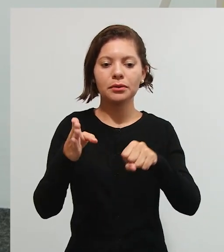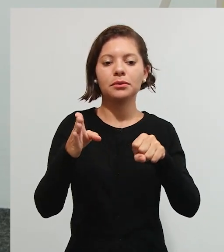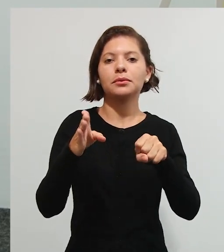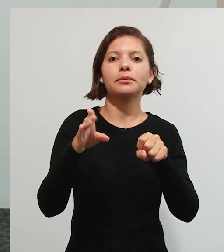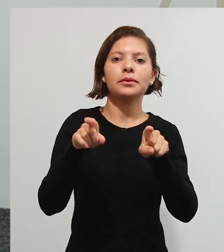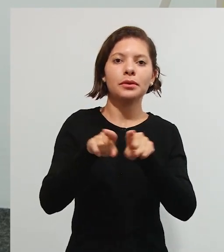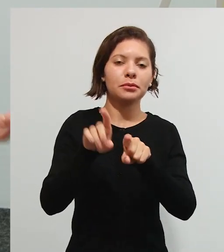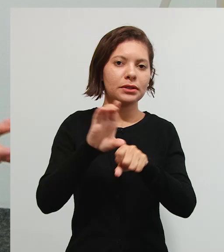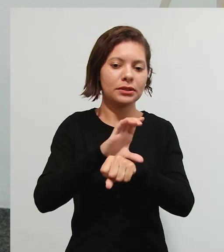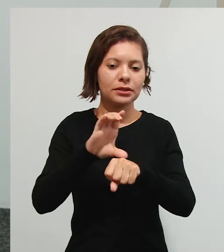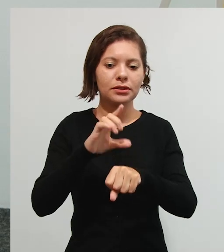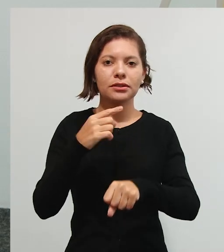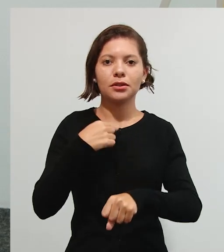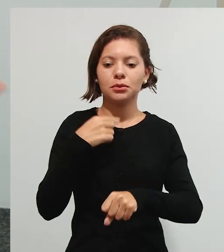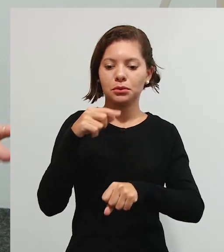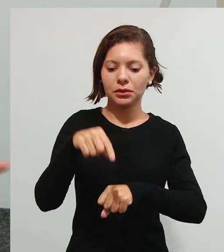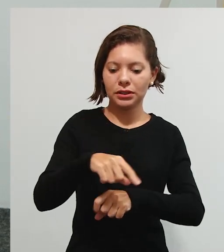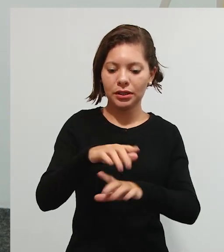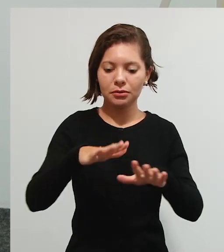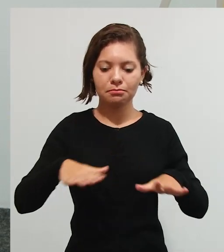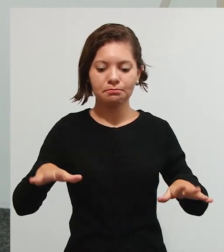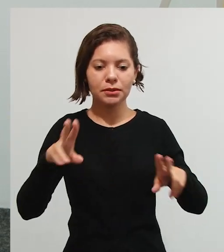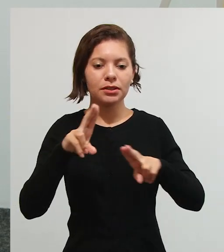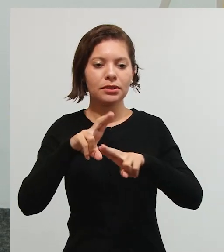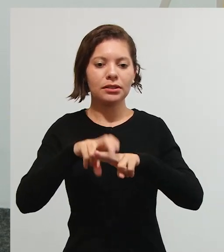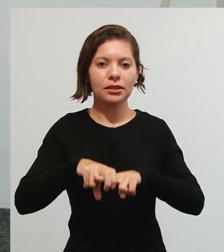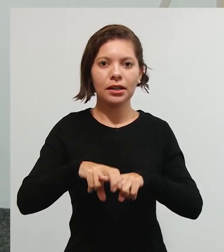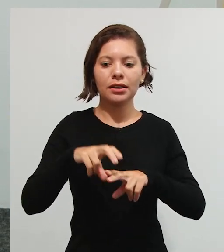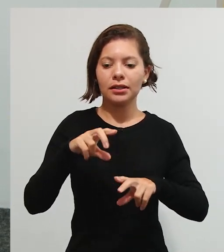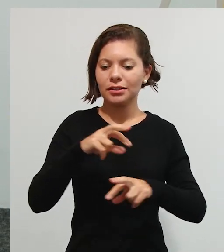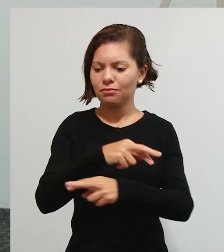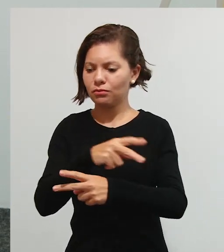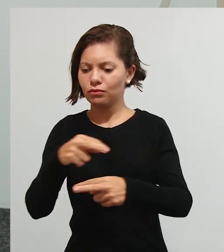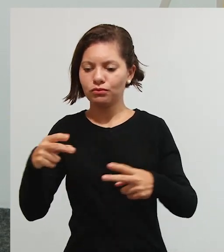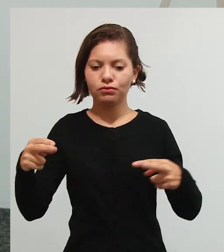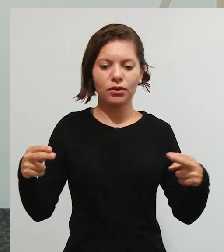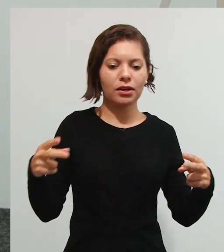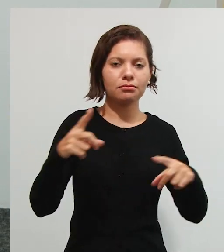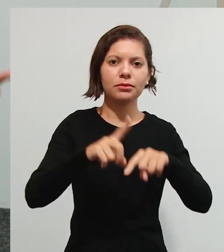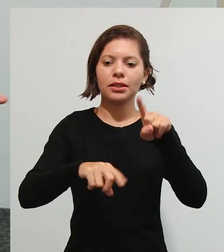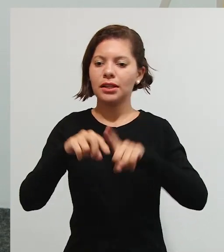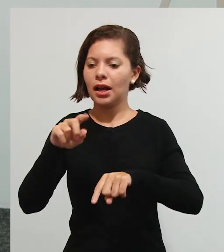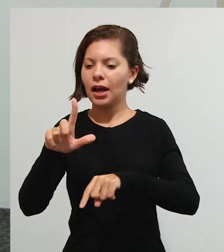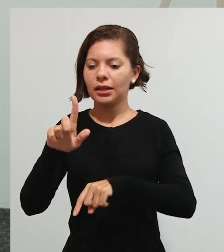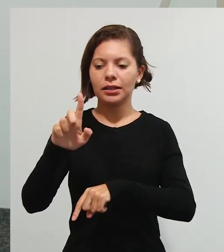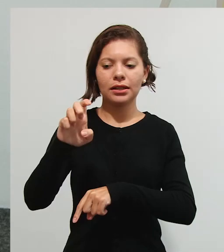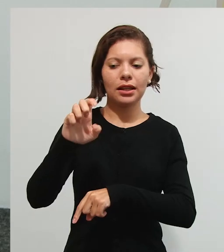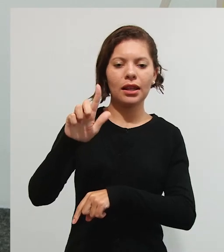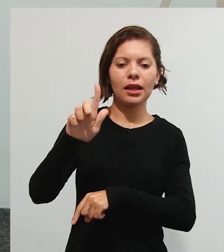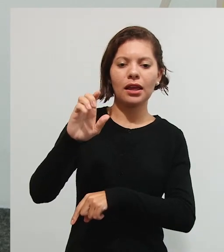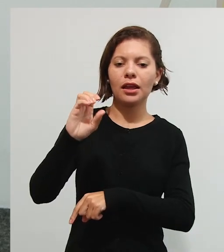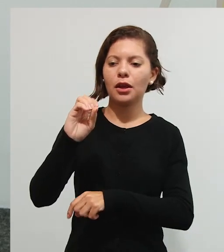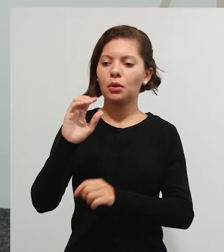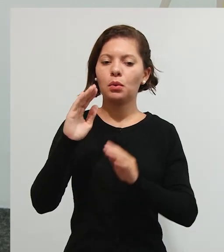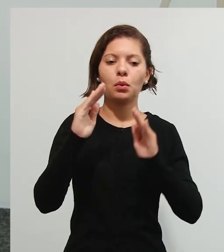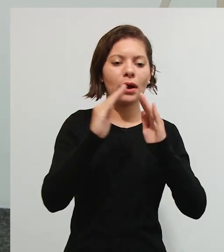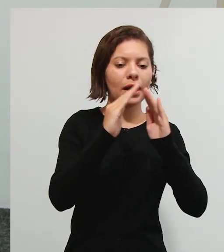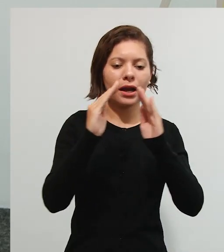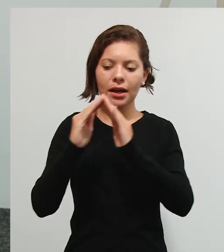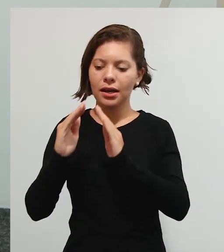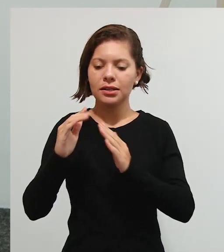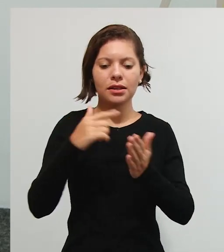chão e ao meu redor tem vários materiais didáticos, Lego, blocos,